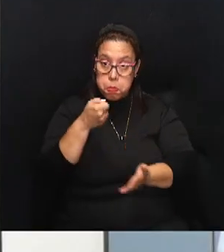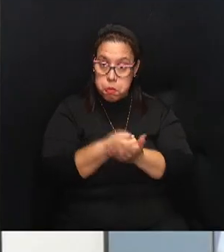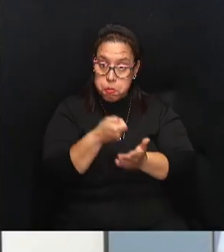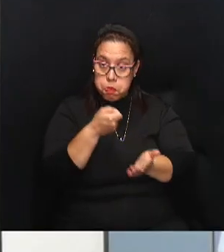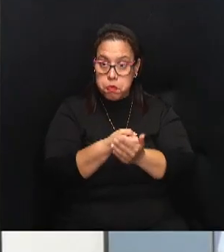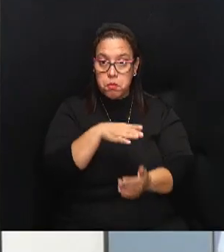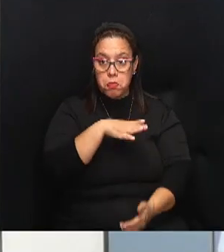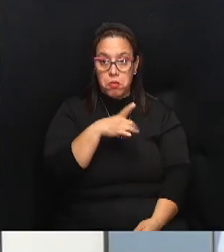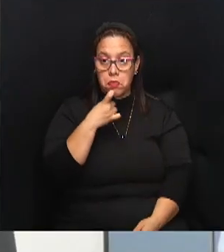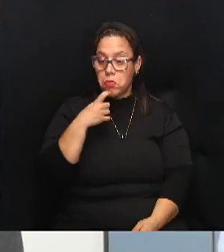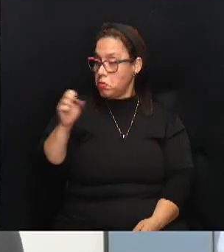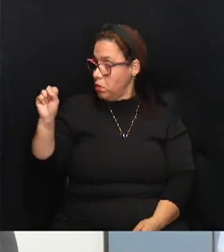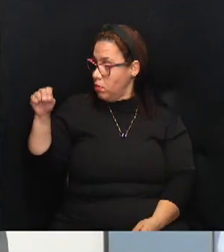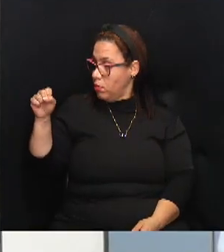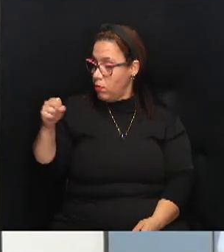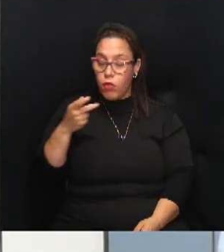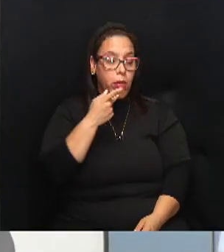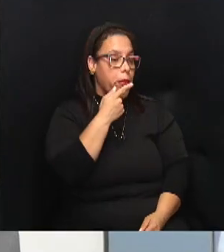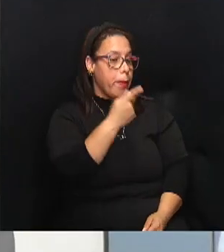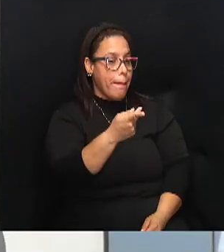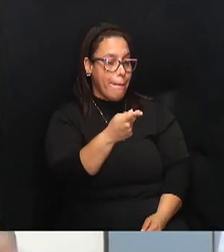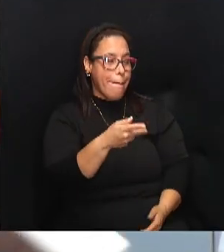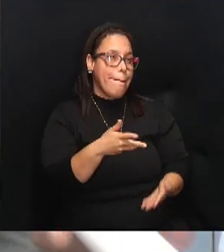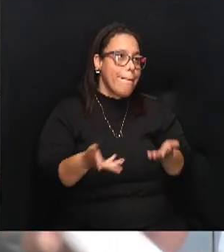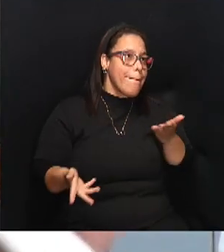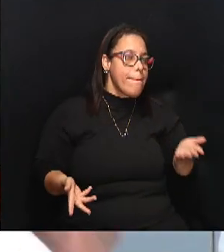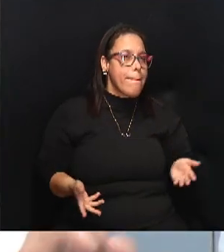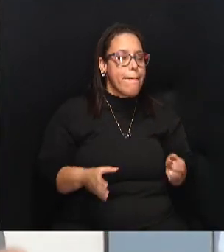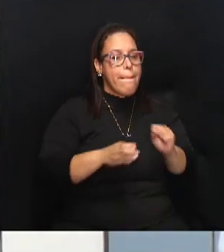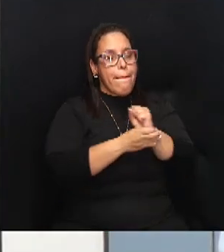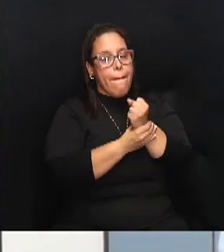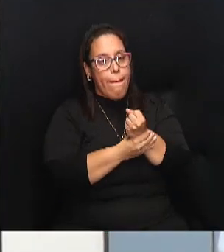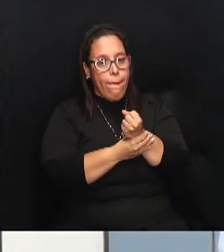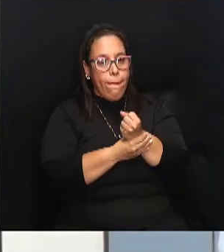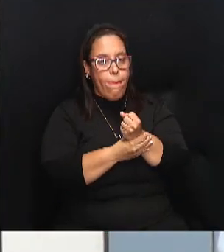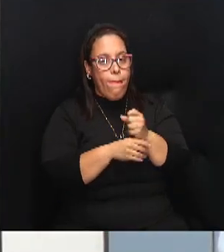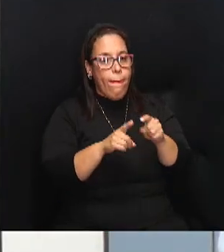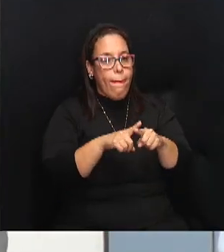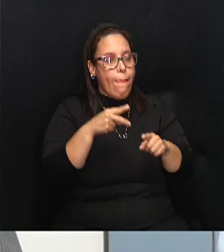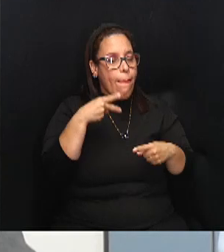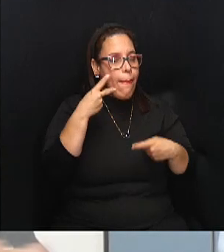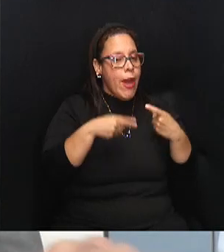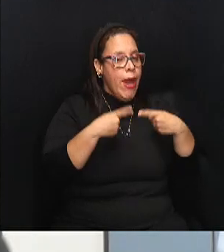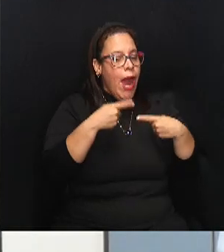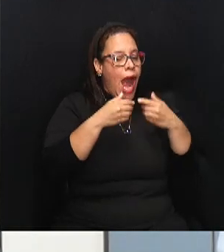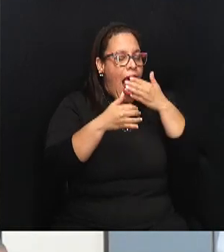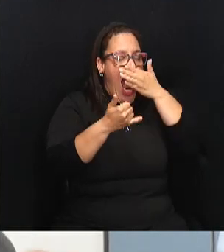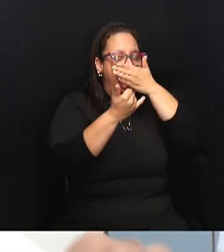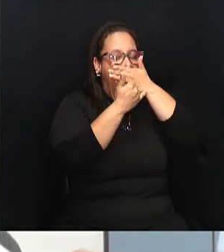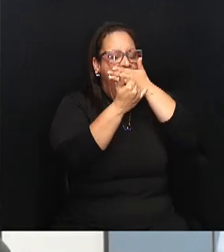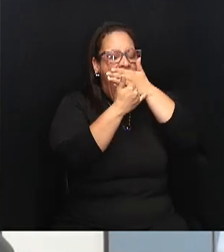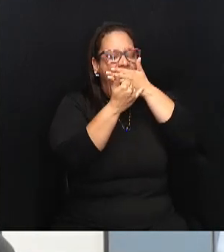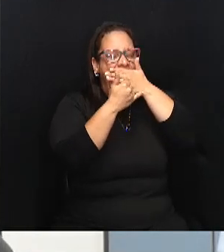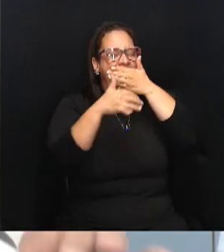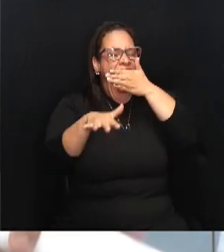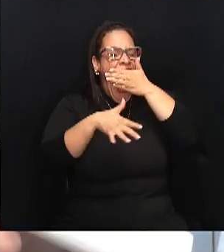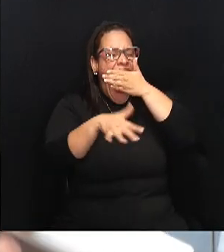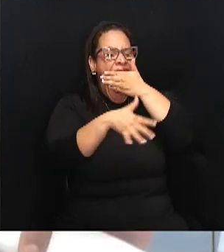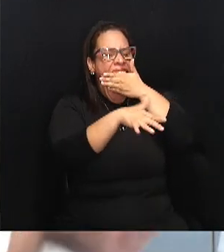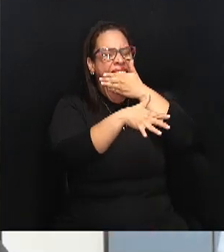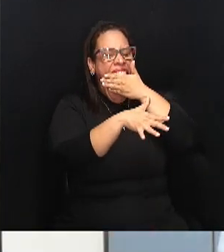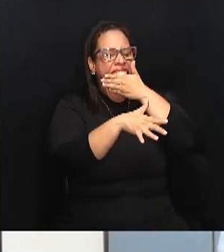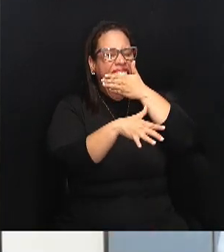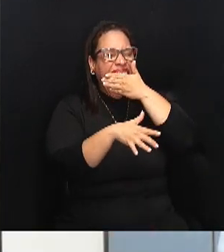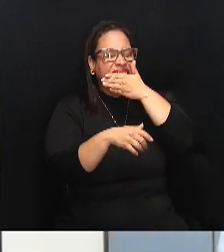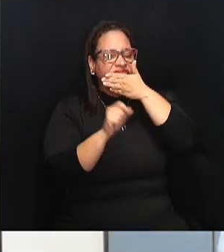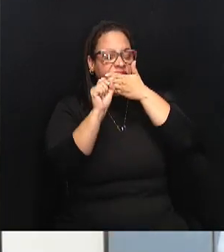município também. Então a gente falou aqui, pô, sobre segurança, tal, mas politicamente existe essa movimentação. Por isso que a